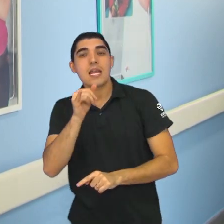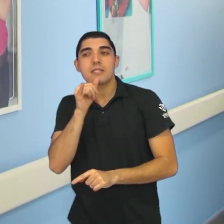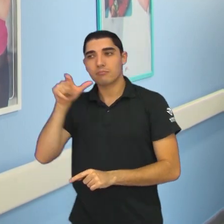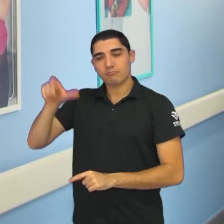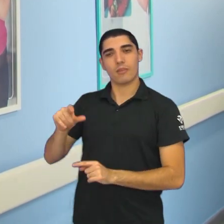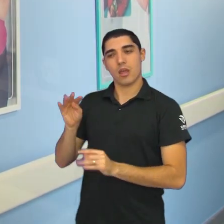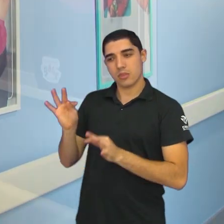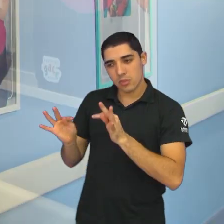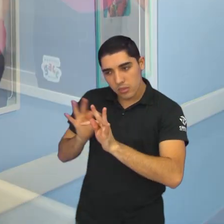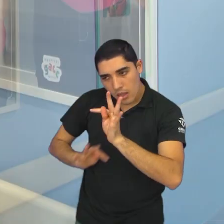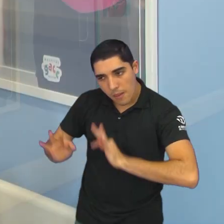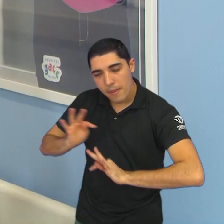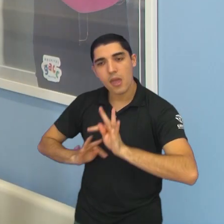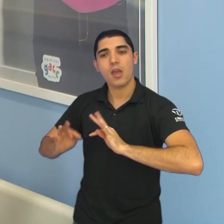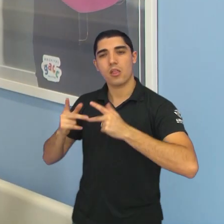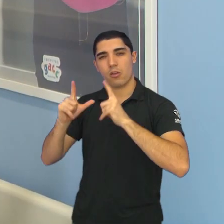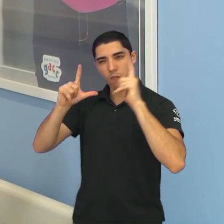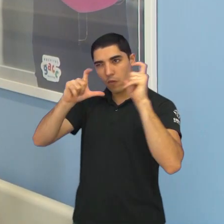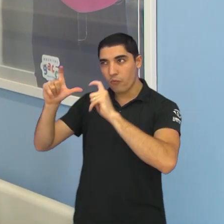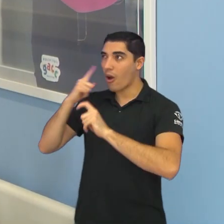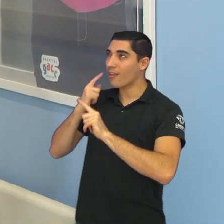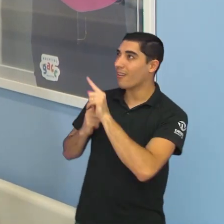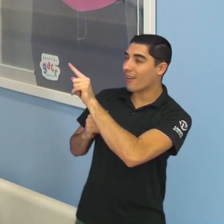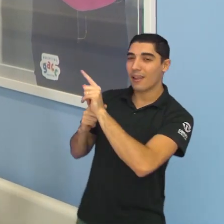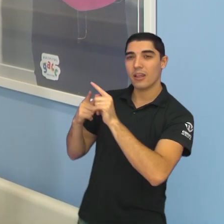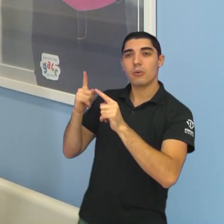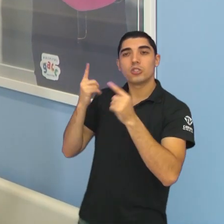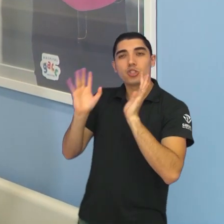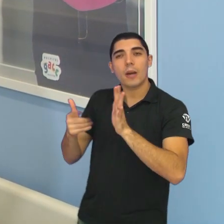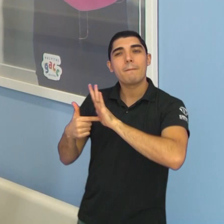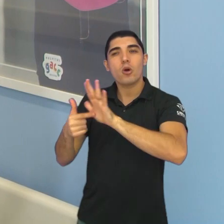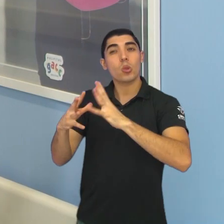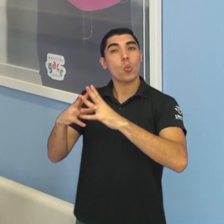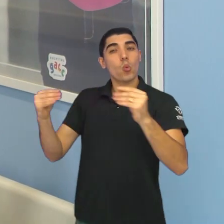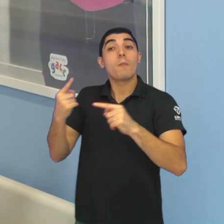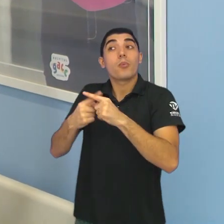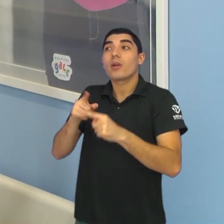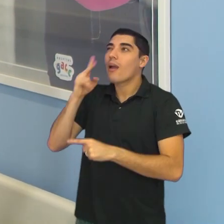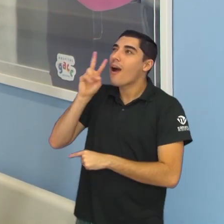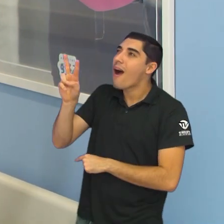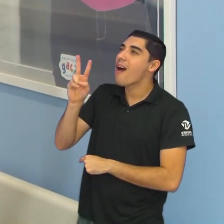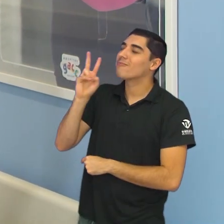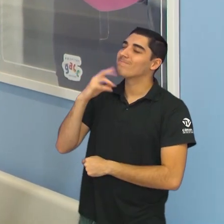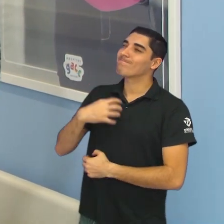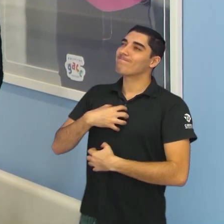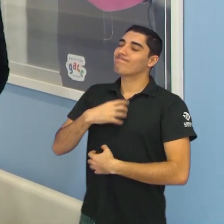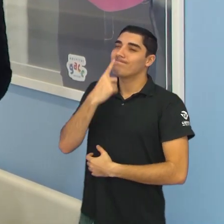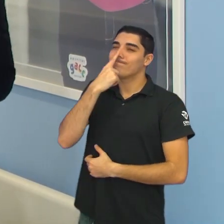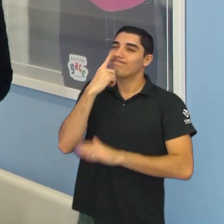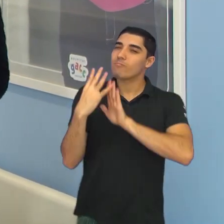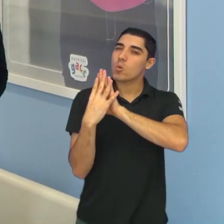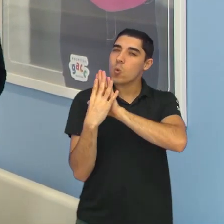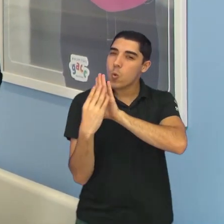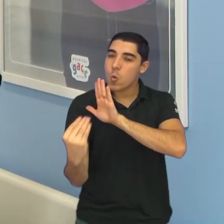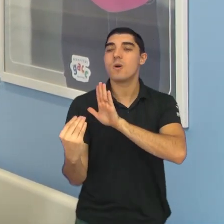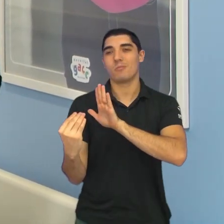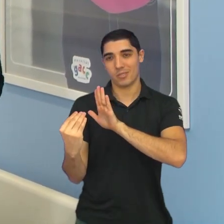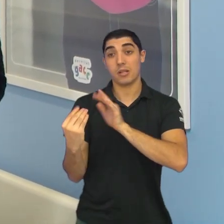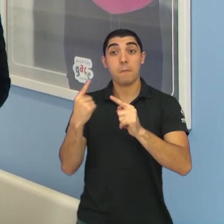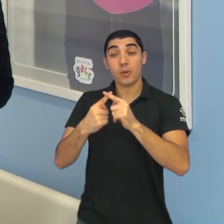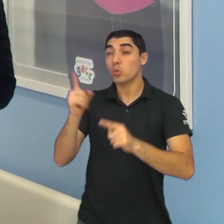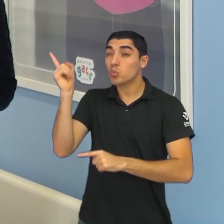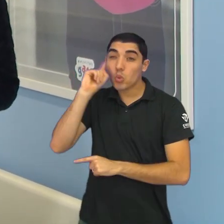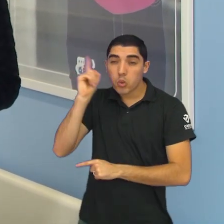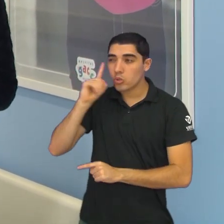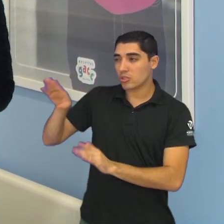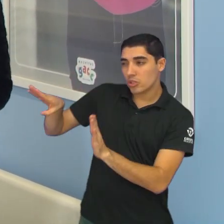durante o tratamento, a fotinho e o paciente, né, já curado, para ser uma fonte de inspiração, porque todo dia a gente